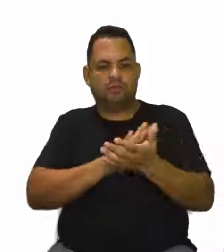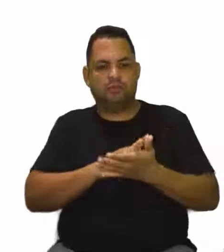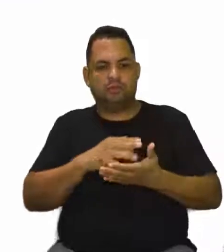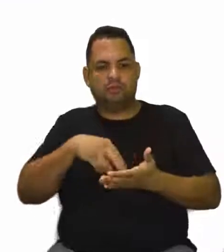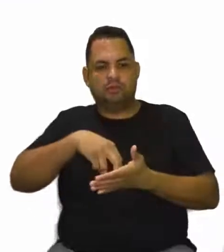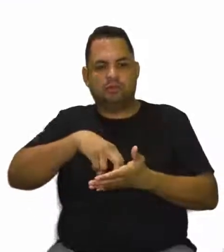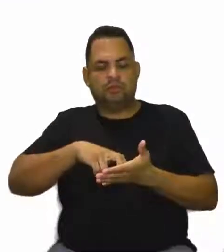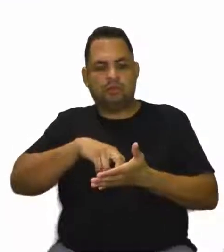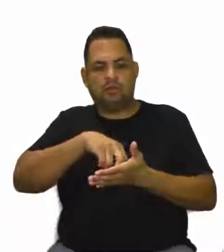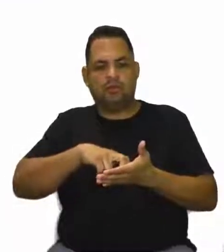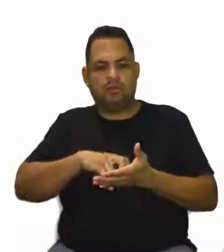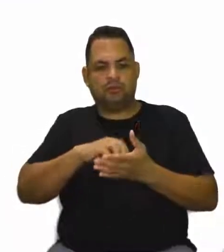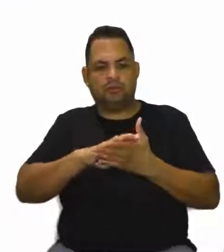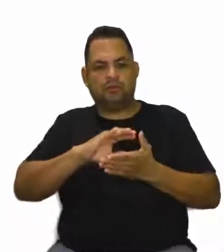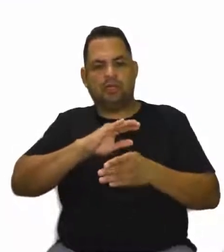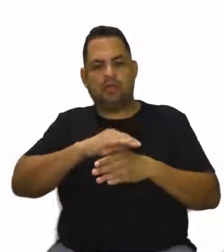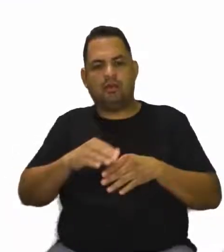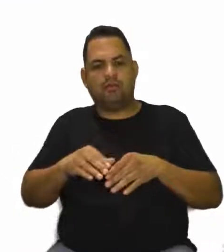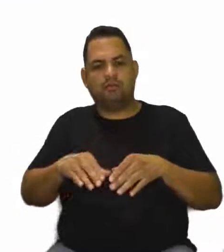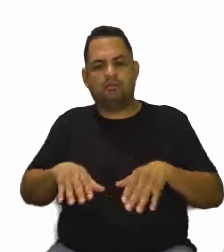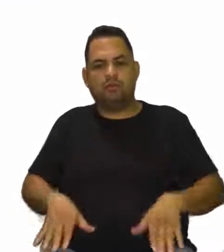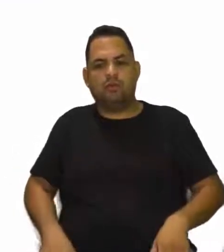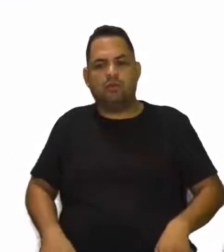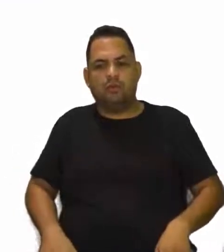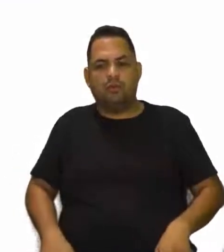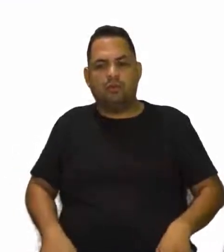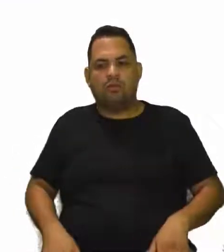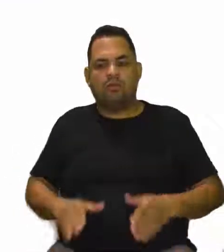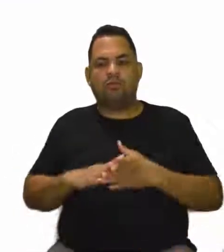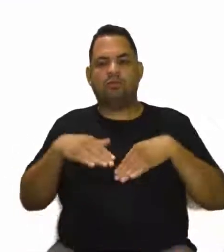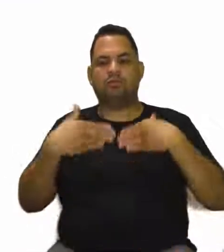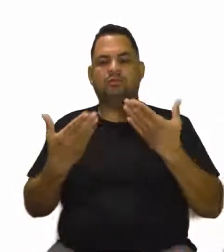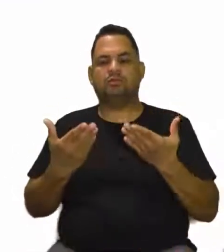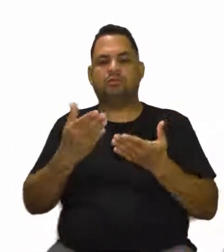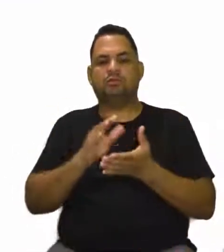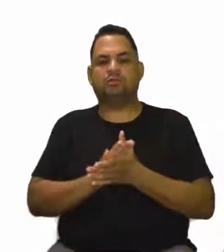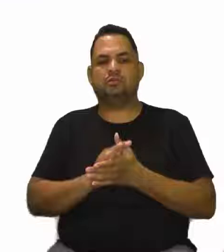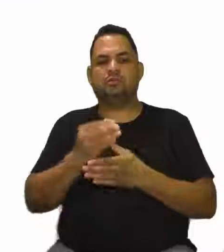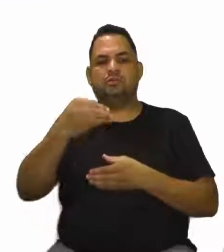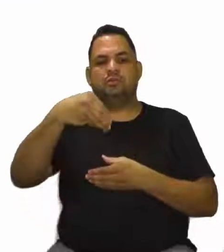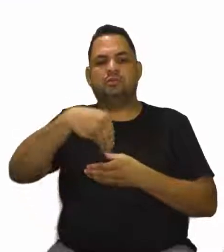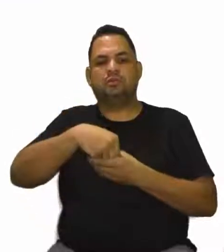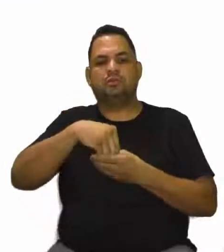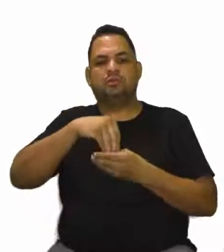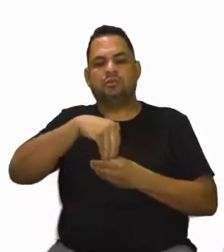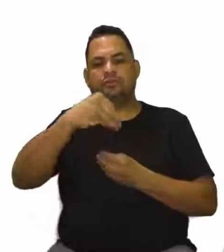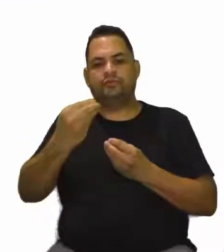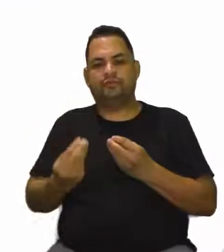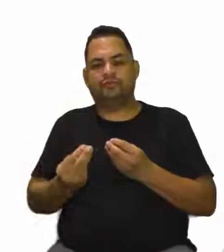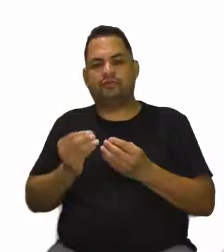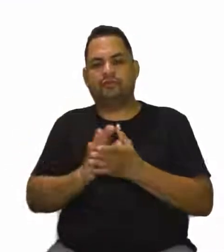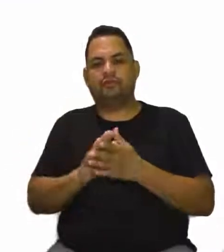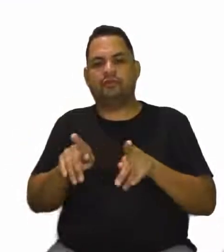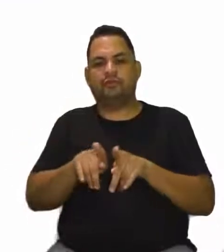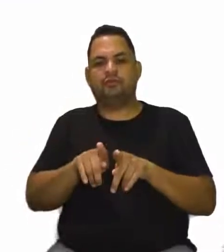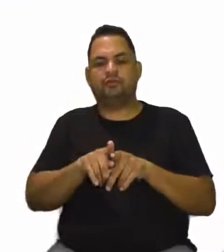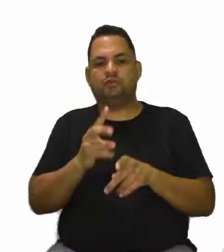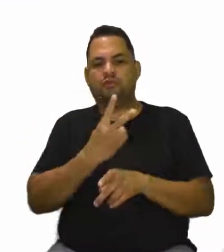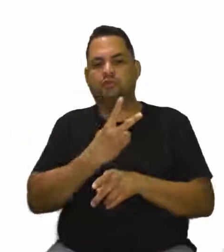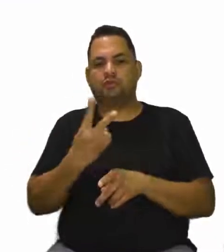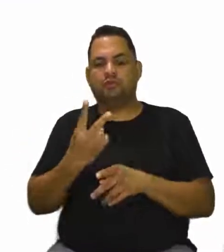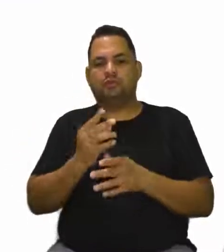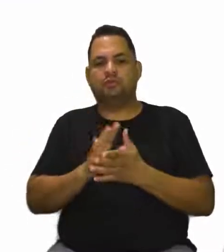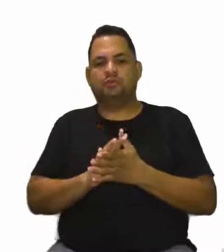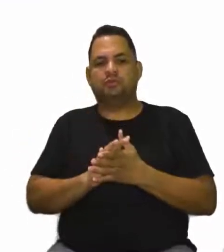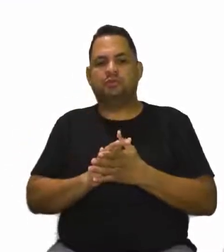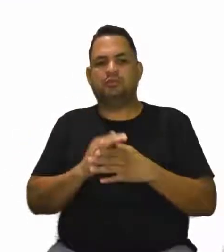da região ali da coxa, tanto a parte interna quanto a parte externa, eu vou fortalecer os dois, e